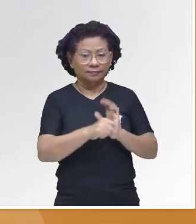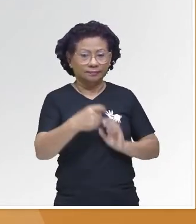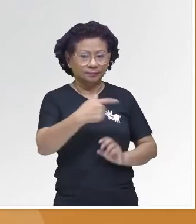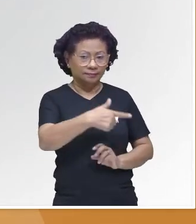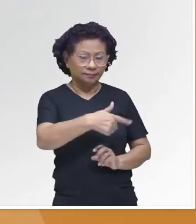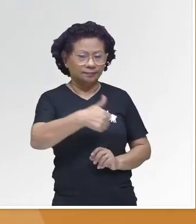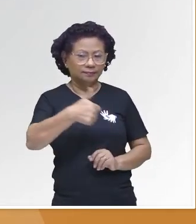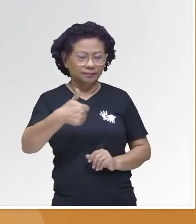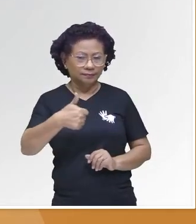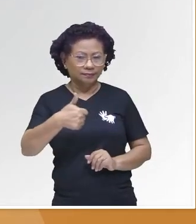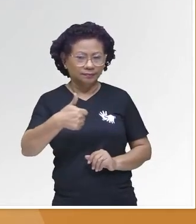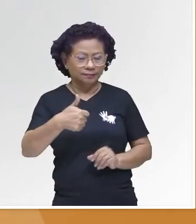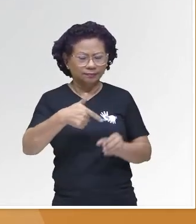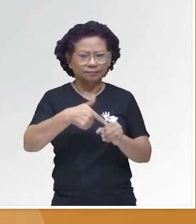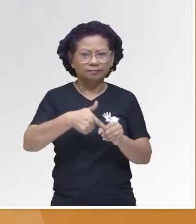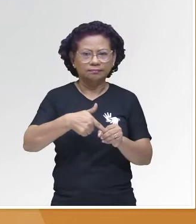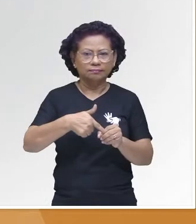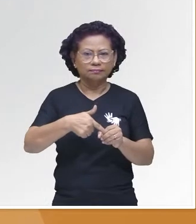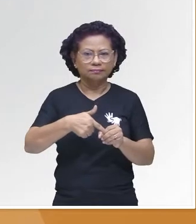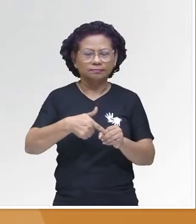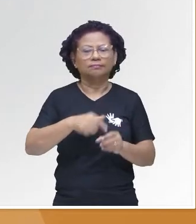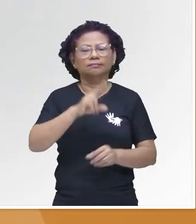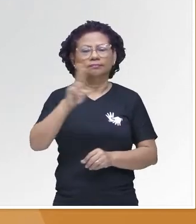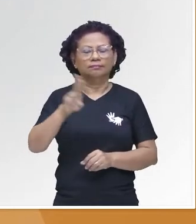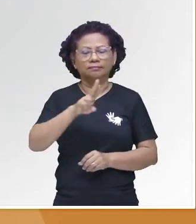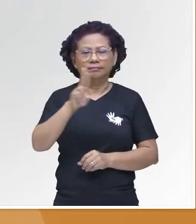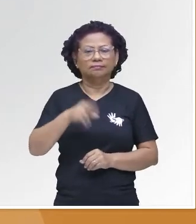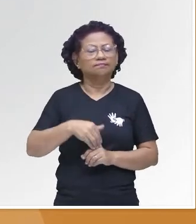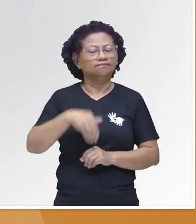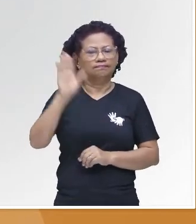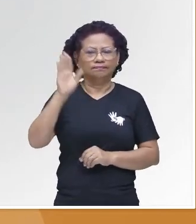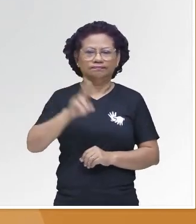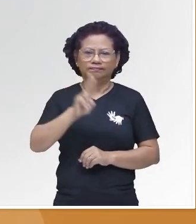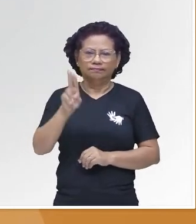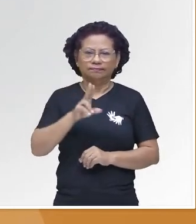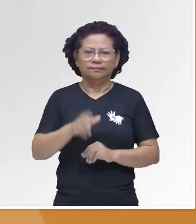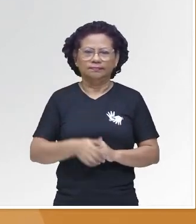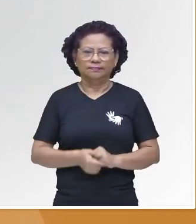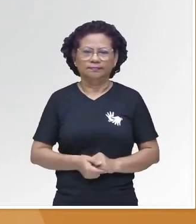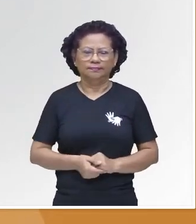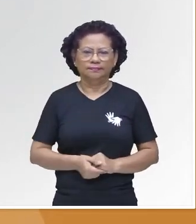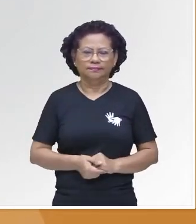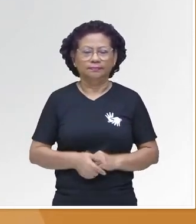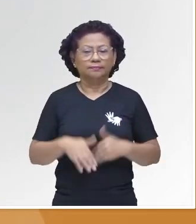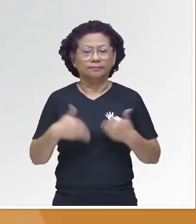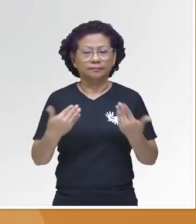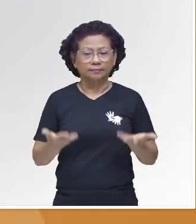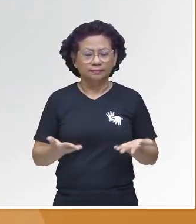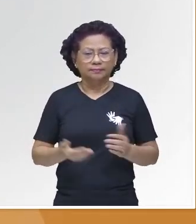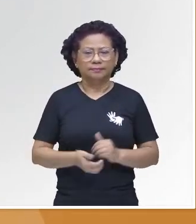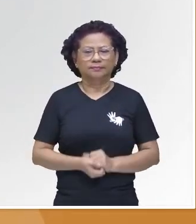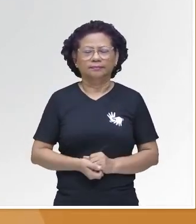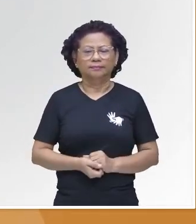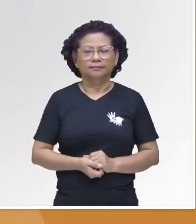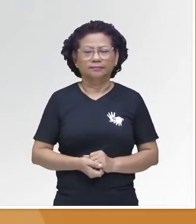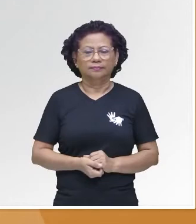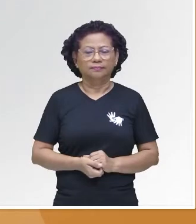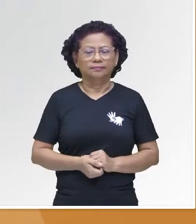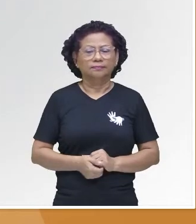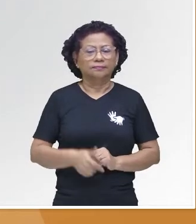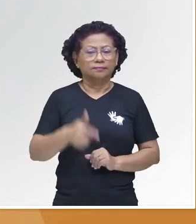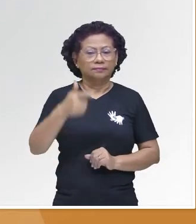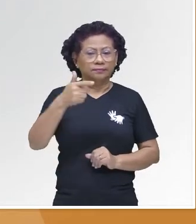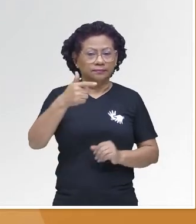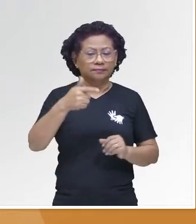nós temos, o porquê que ele é tão utilizado, tá? Gente, outra fonte não renovável de